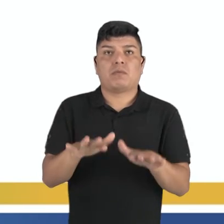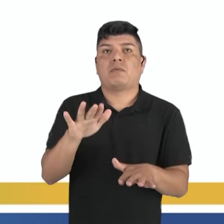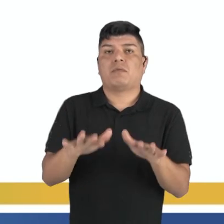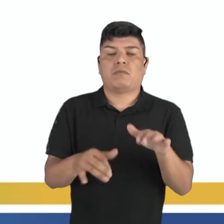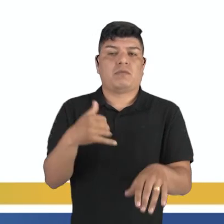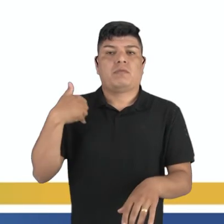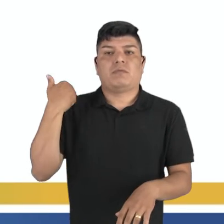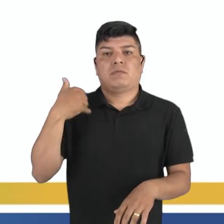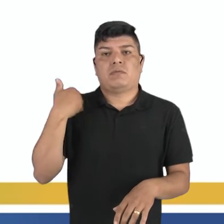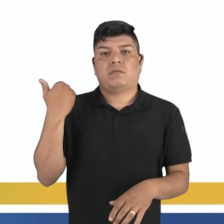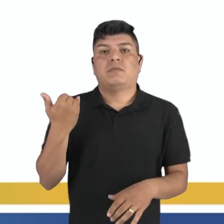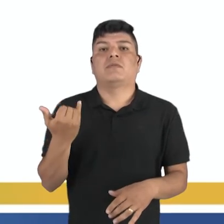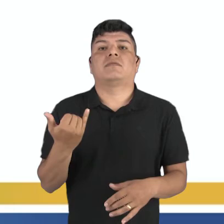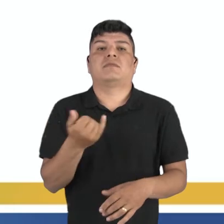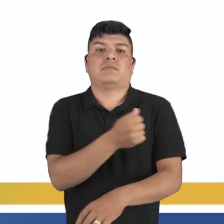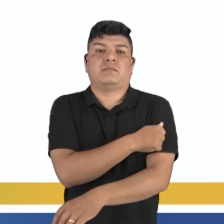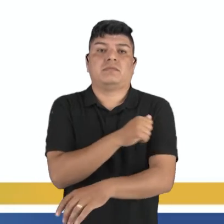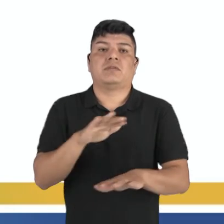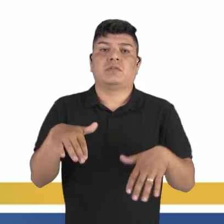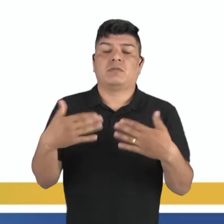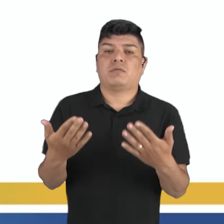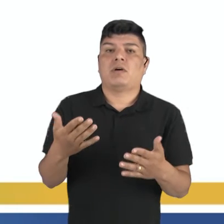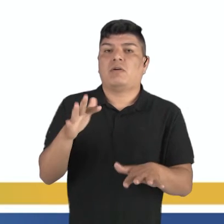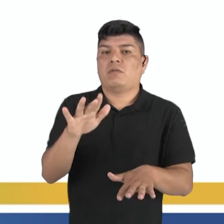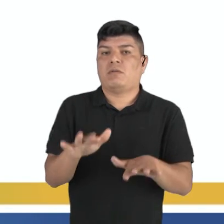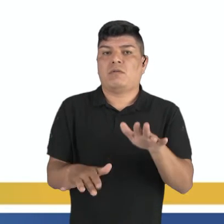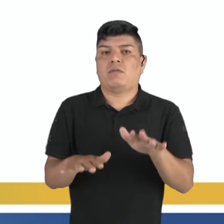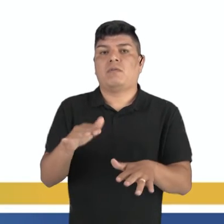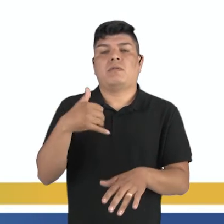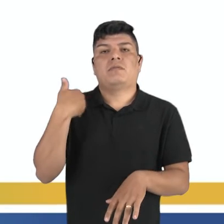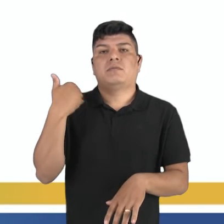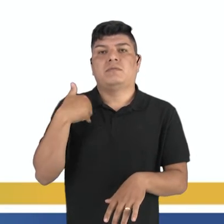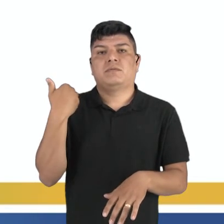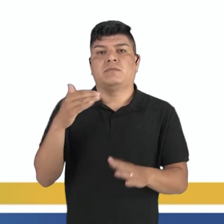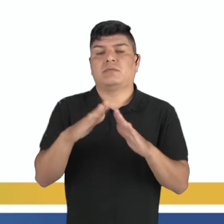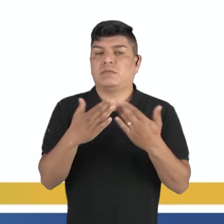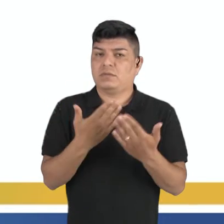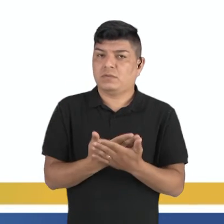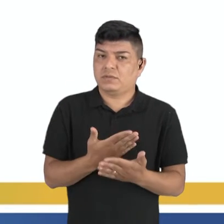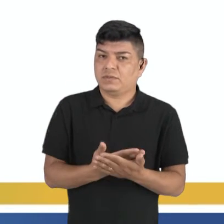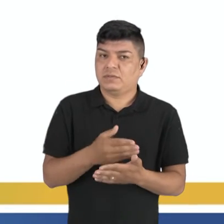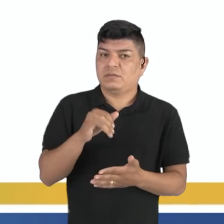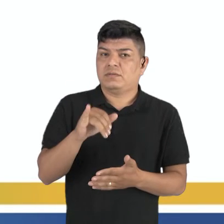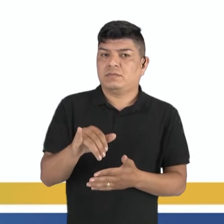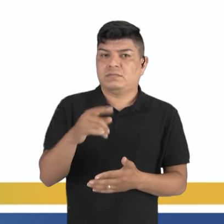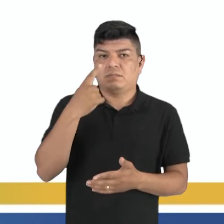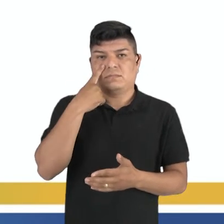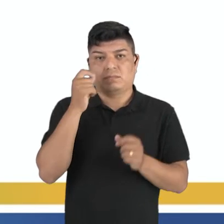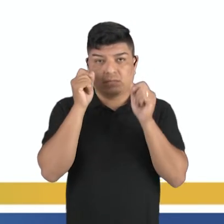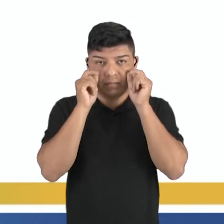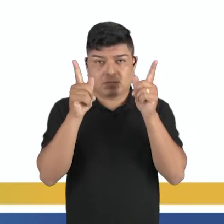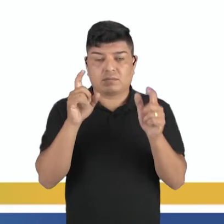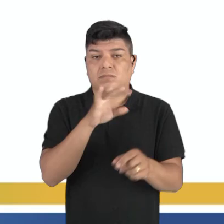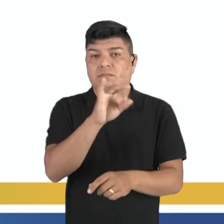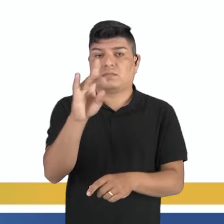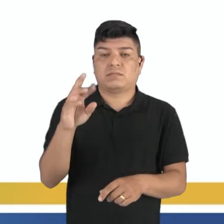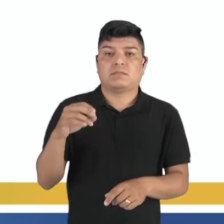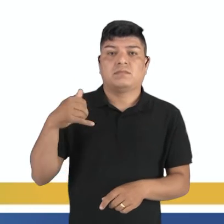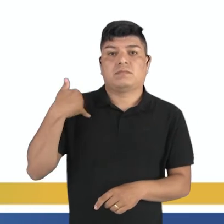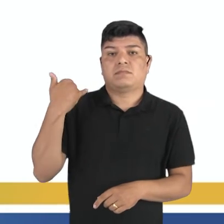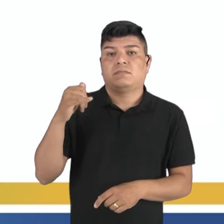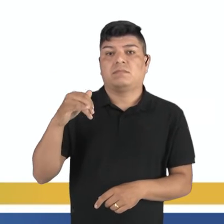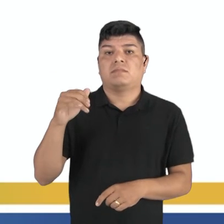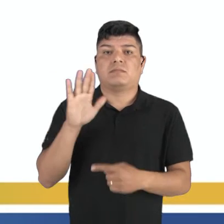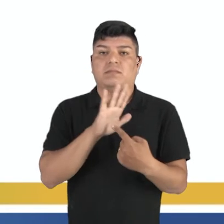idade desses alunos, né, e qual a idade média dos alunos dessa escola? Bom, se atente para o fato aí de cada idade apresentar